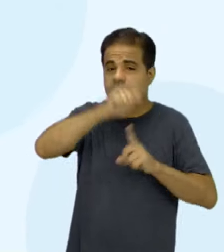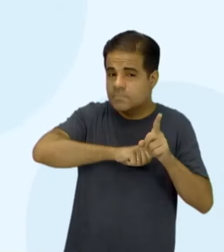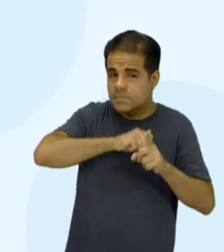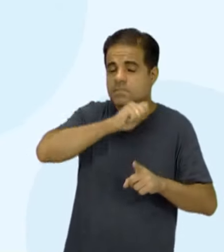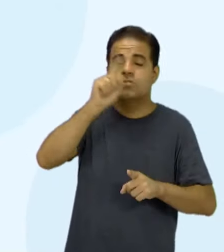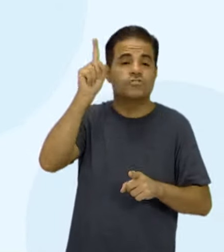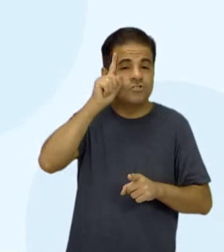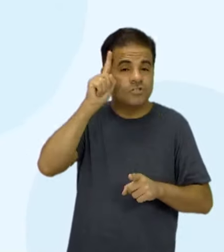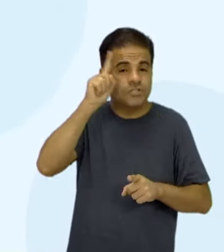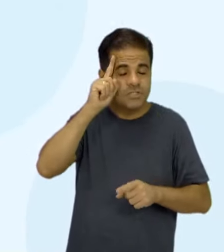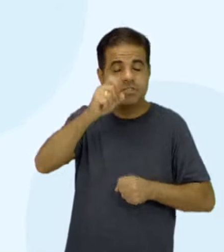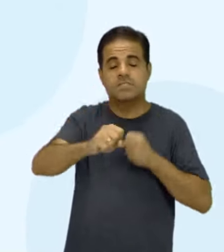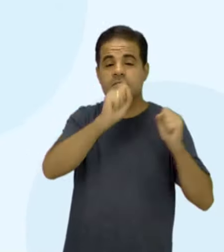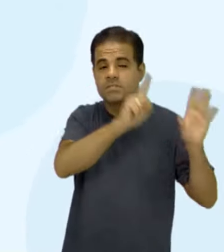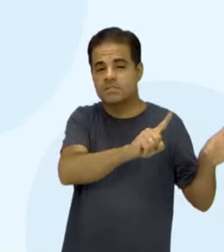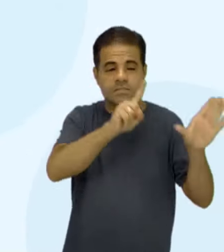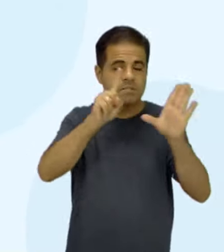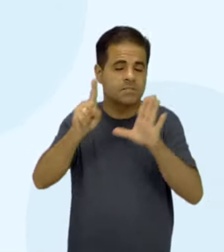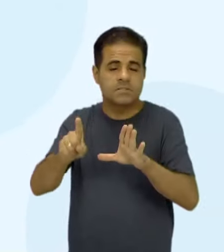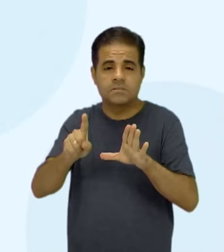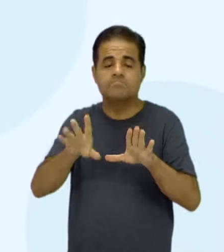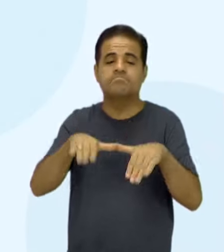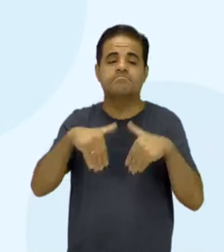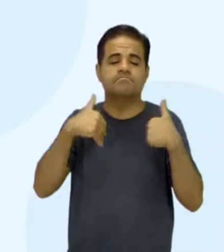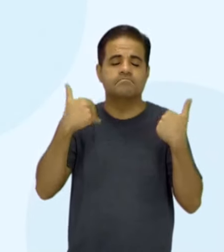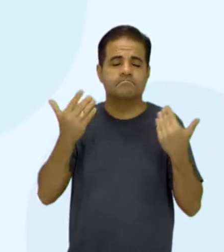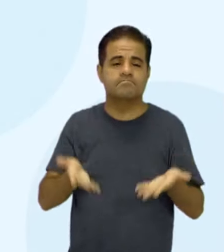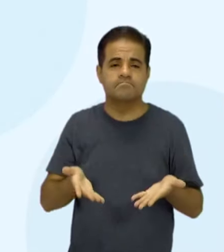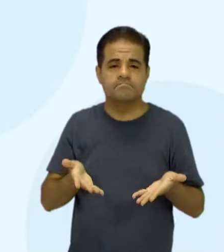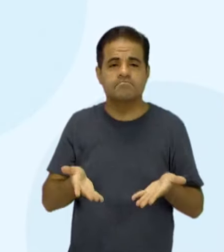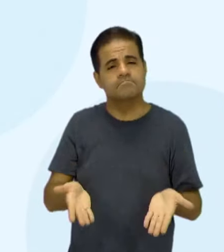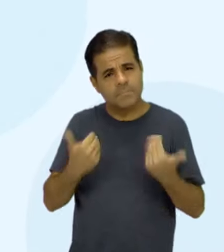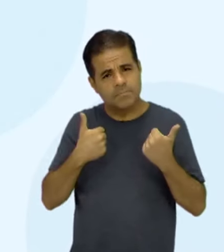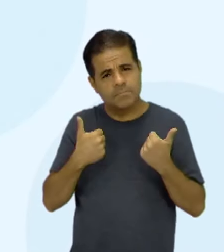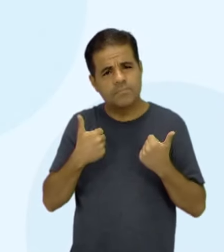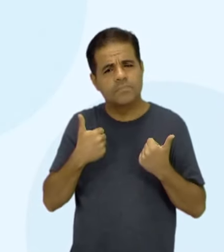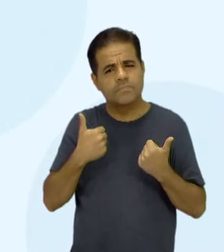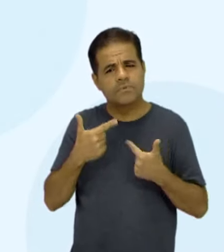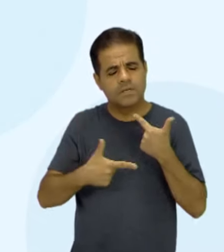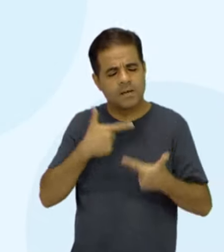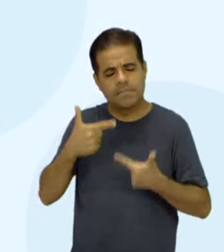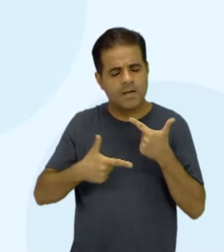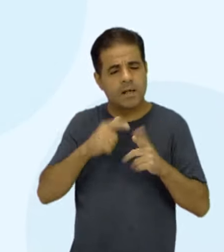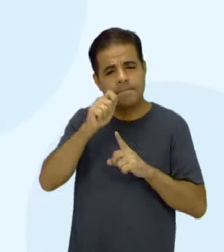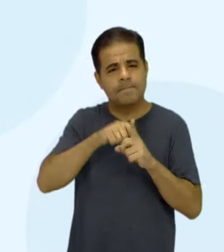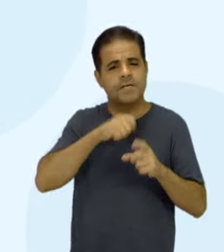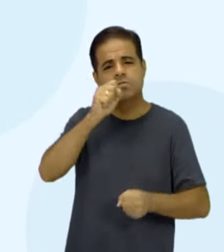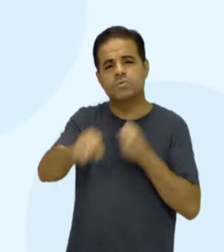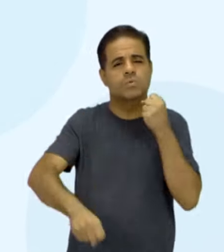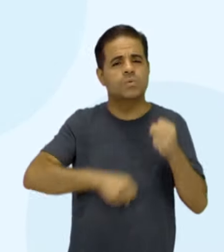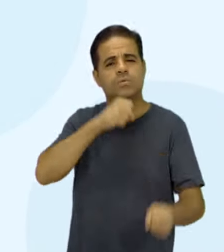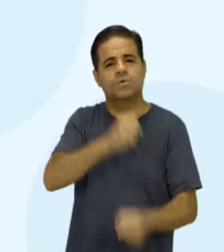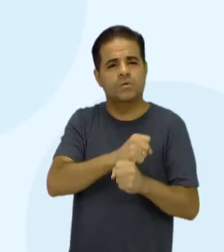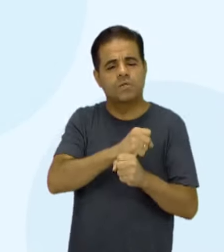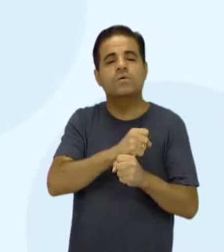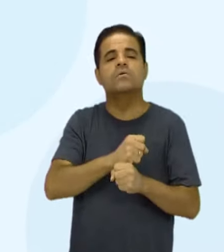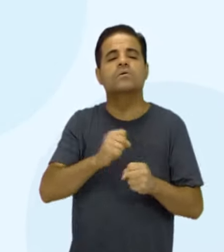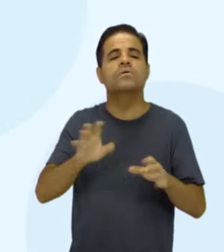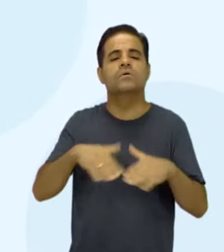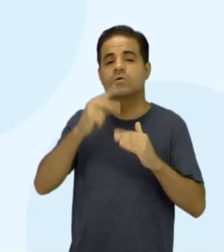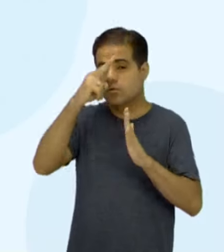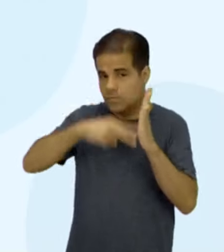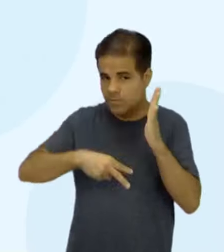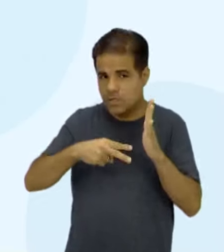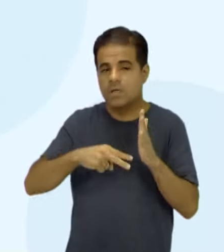e meses e dias da semana né os dias os ordinal numbers Vamos trabalhar primeiro aqui com os meses do ano então aqui para vocês